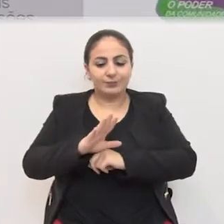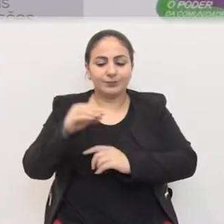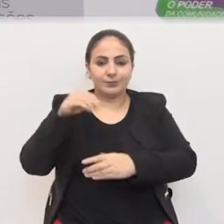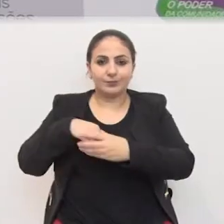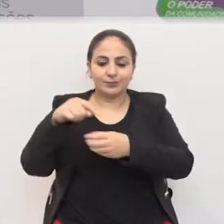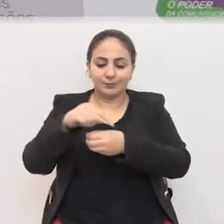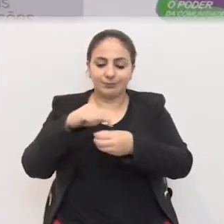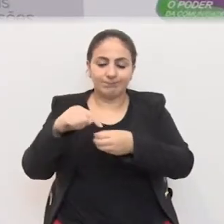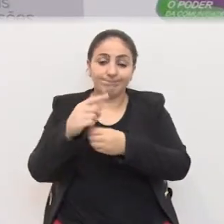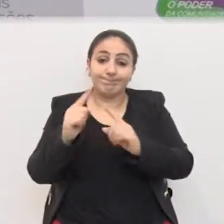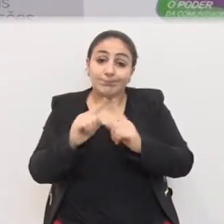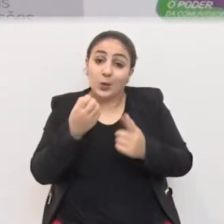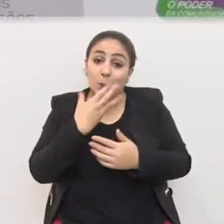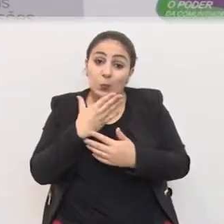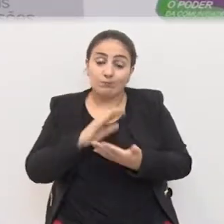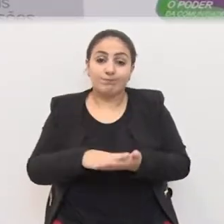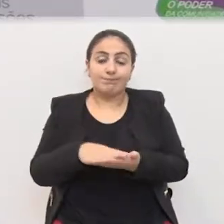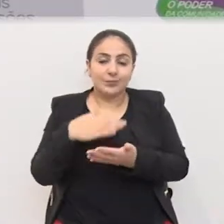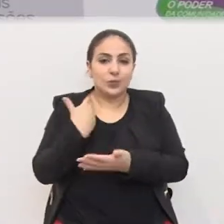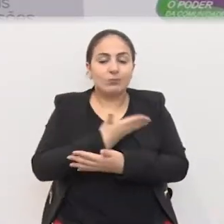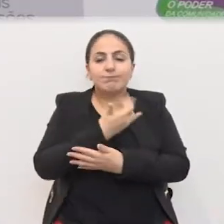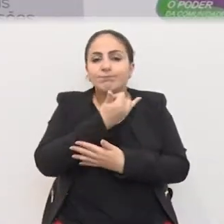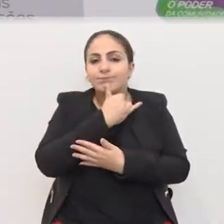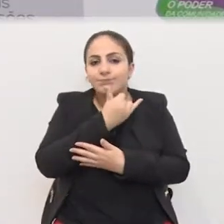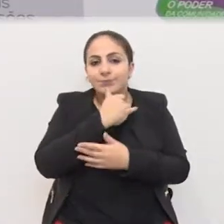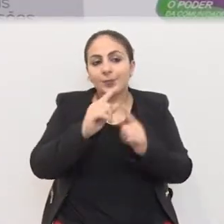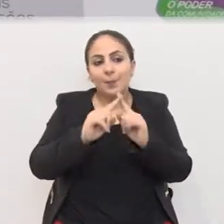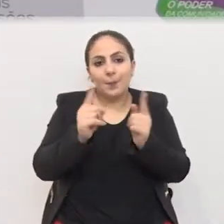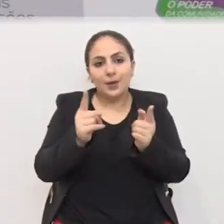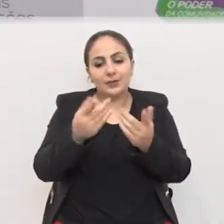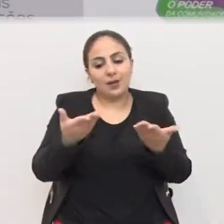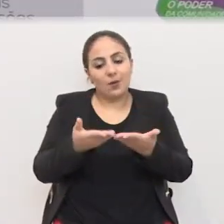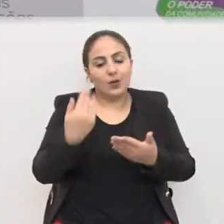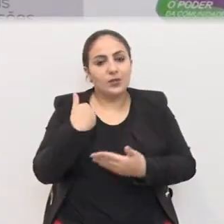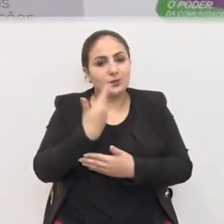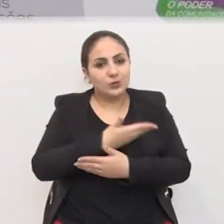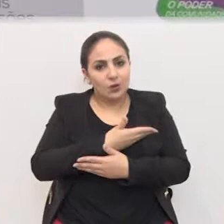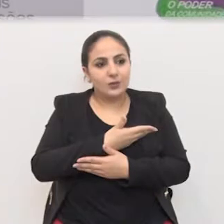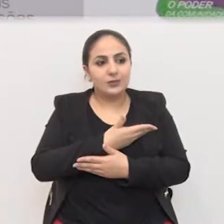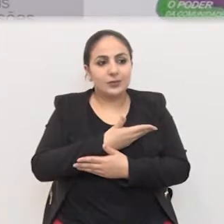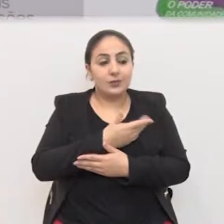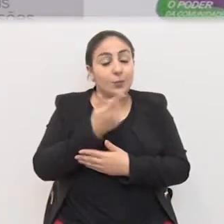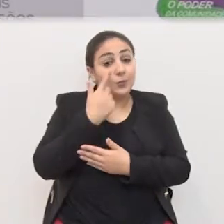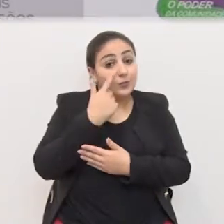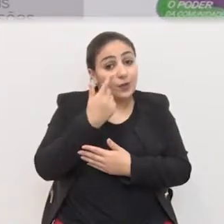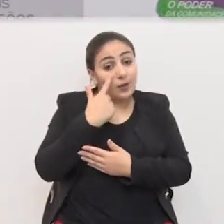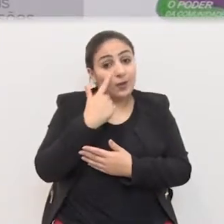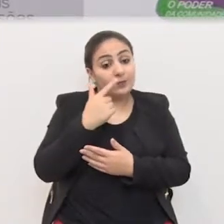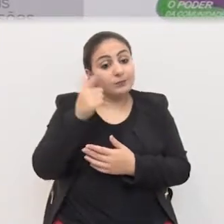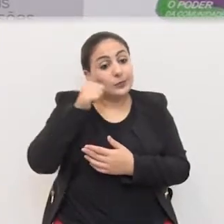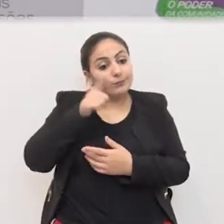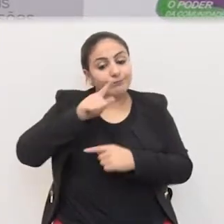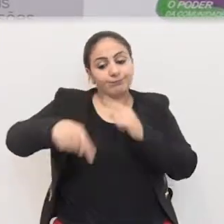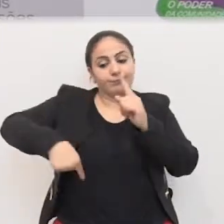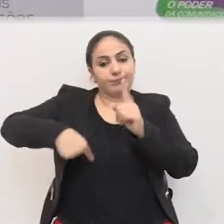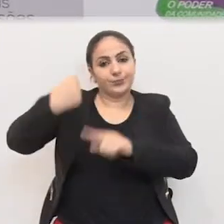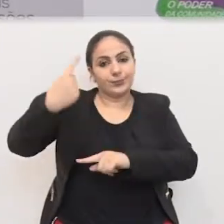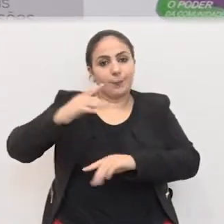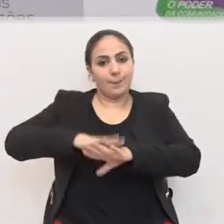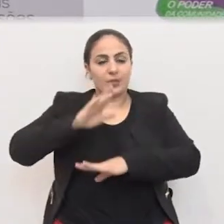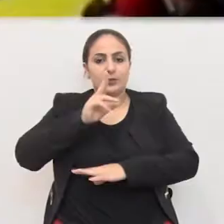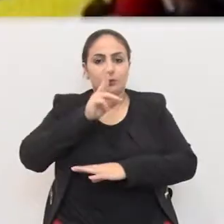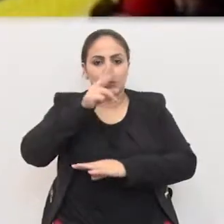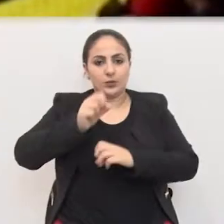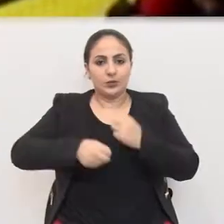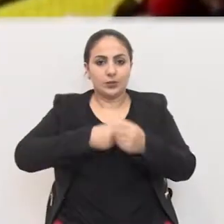aqui dentro da cidade. Então a gente fica bastante triste, mas agora a gente vai lamber as feridas aí e tentar retornar ainda mais forte